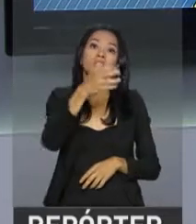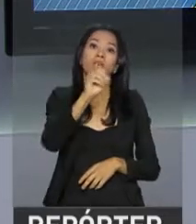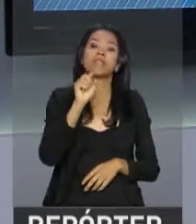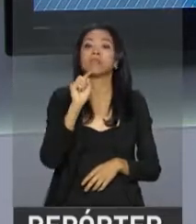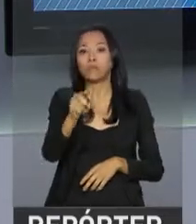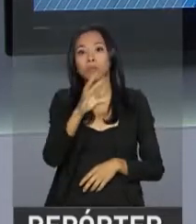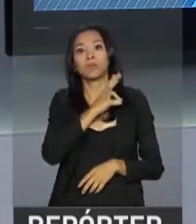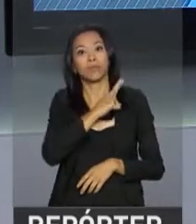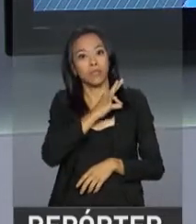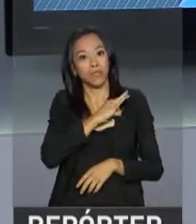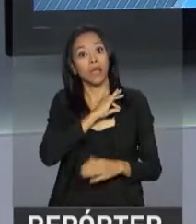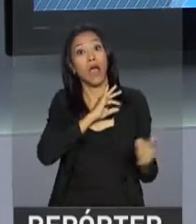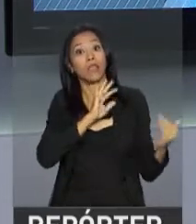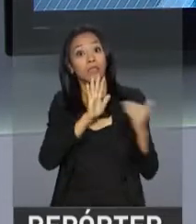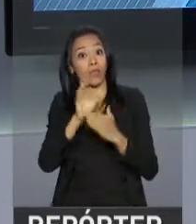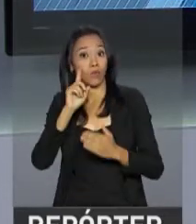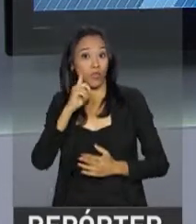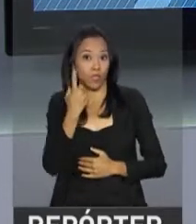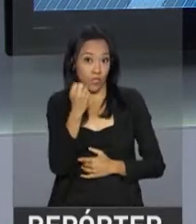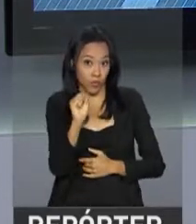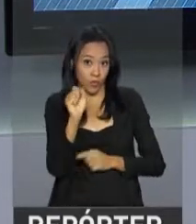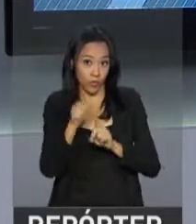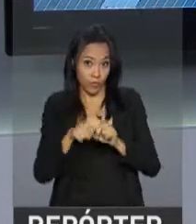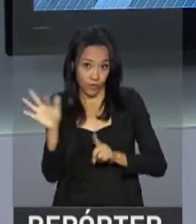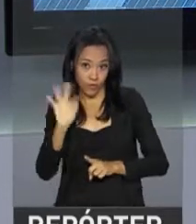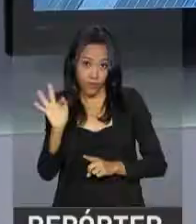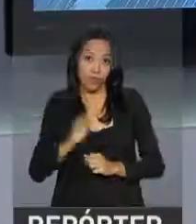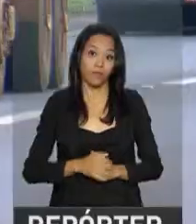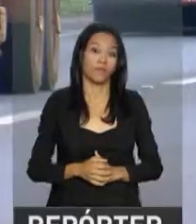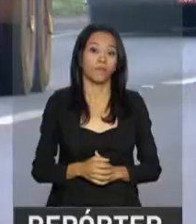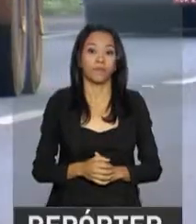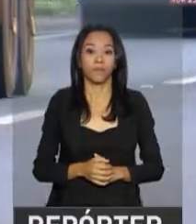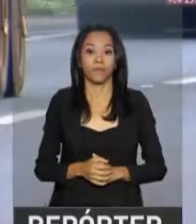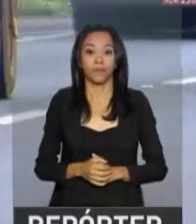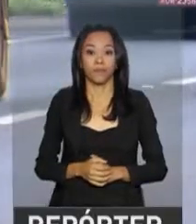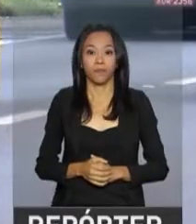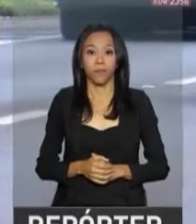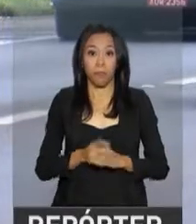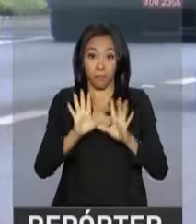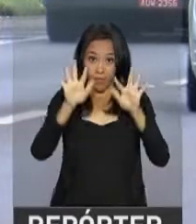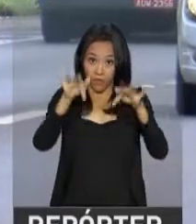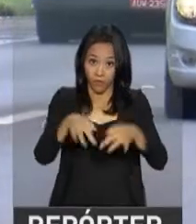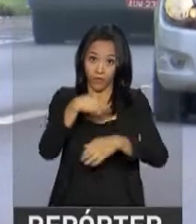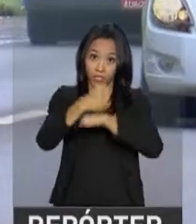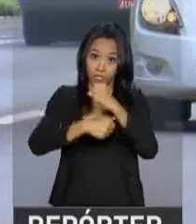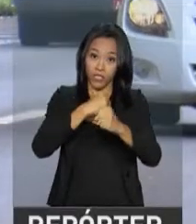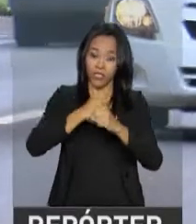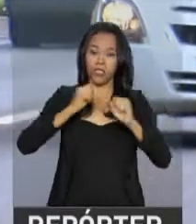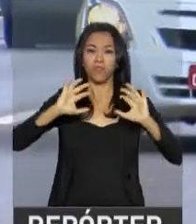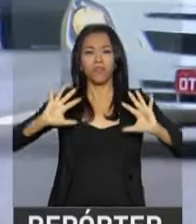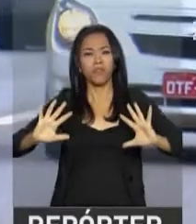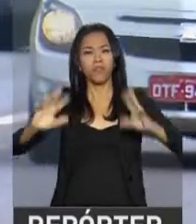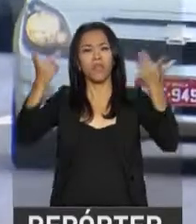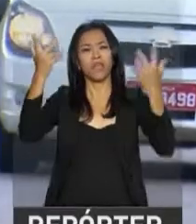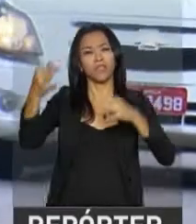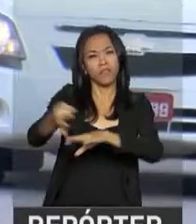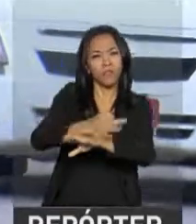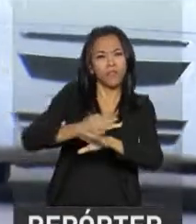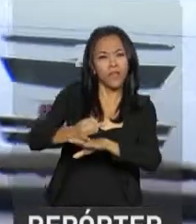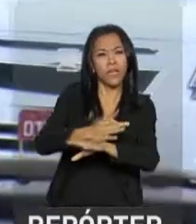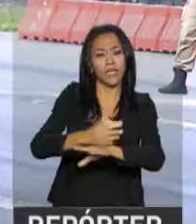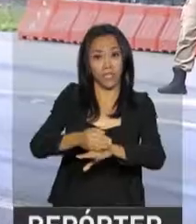e segue até o dia 18 de fevereiro final de ano festas férias e estradas